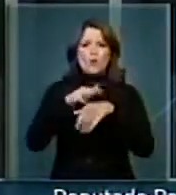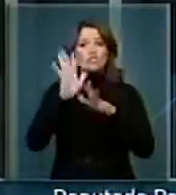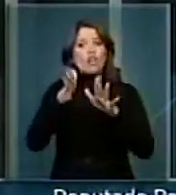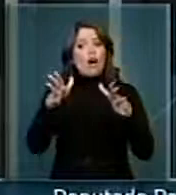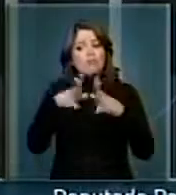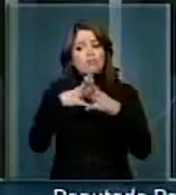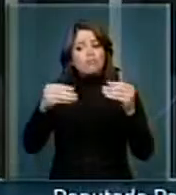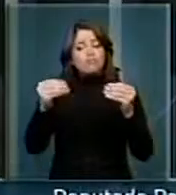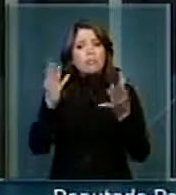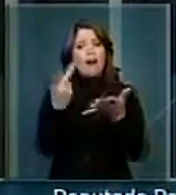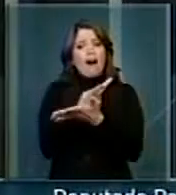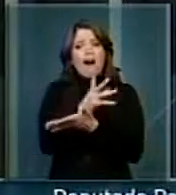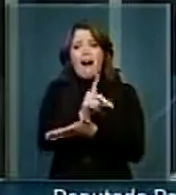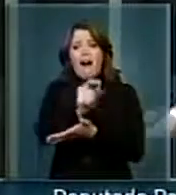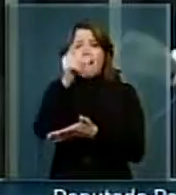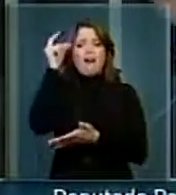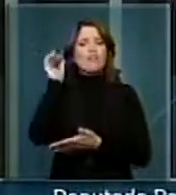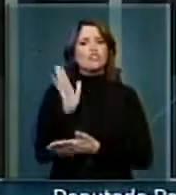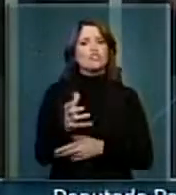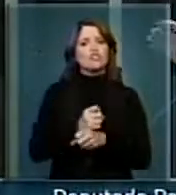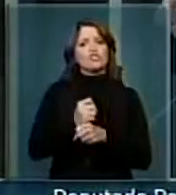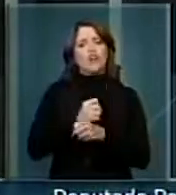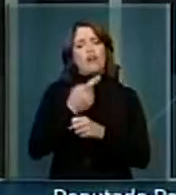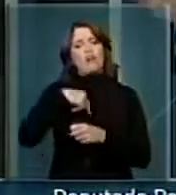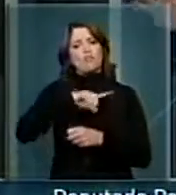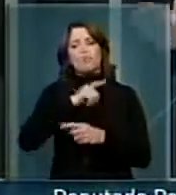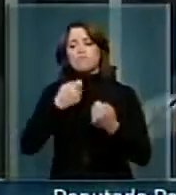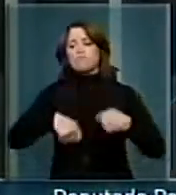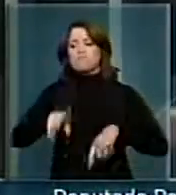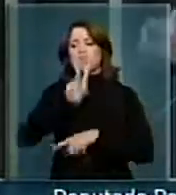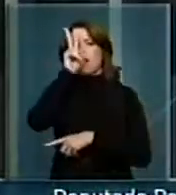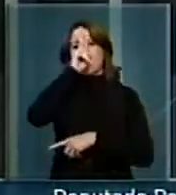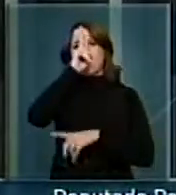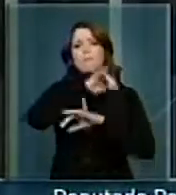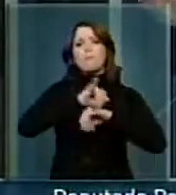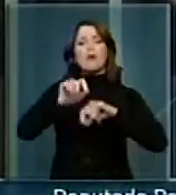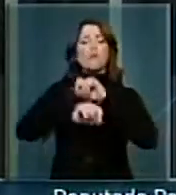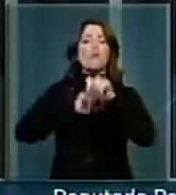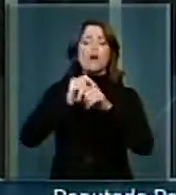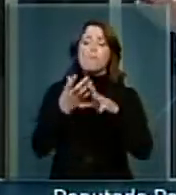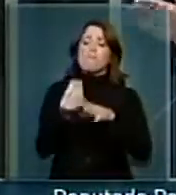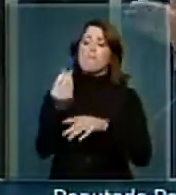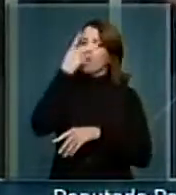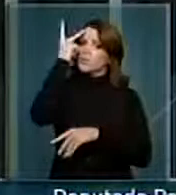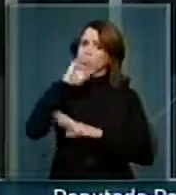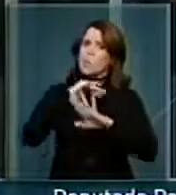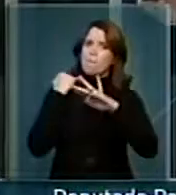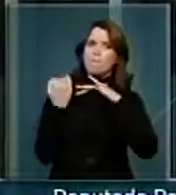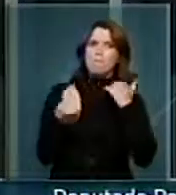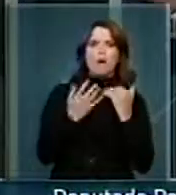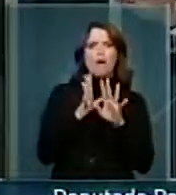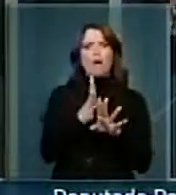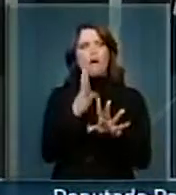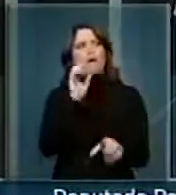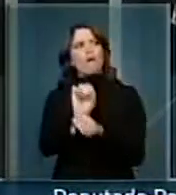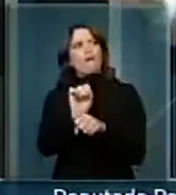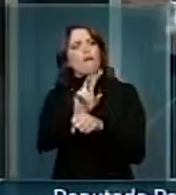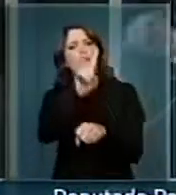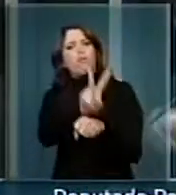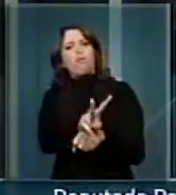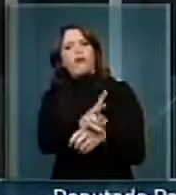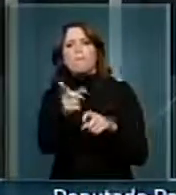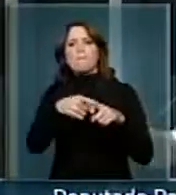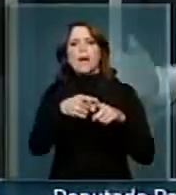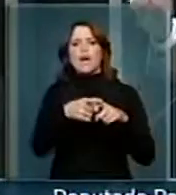estar erradicadas há muitos anos. Nós não precisamos de lembrar que muitas pessoas morrem na fila de atendimento dos